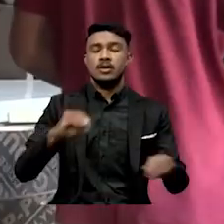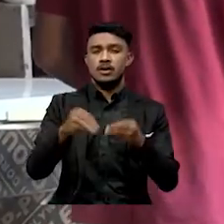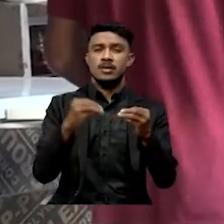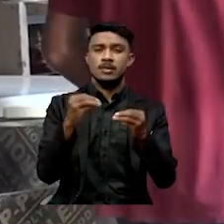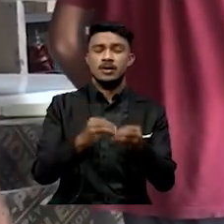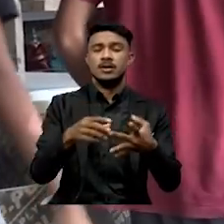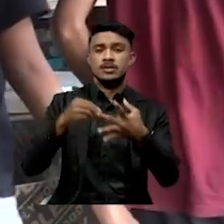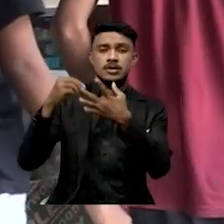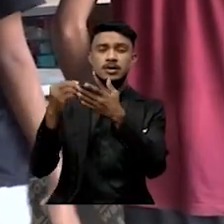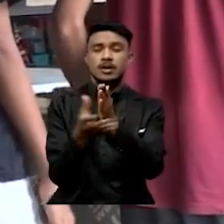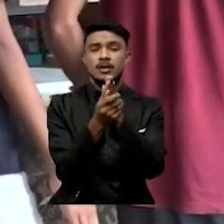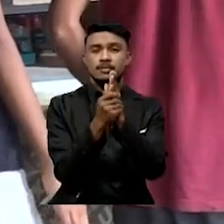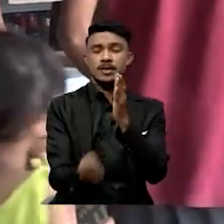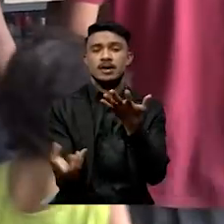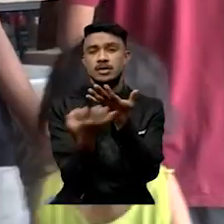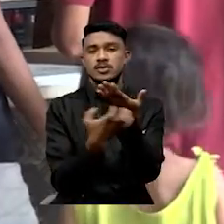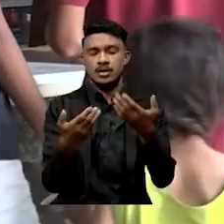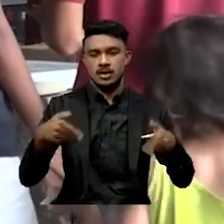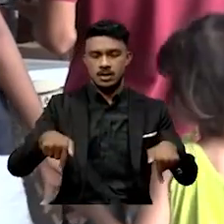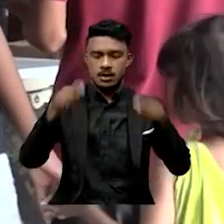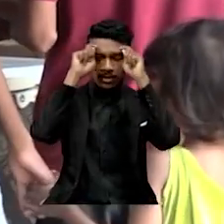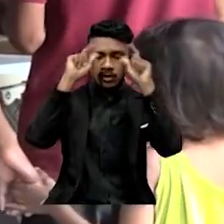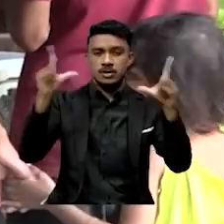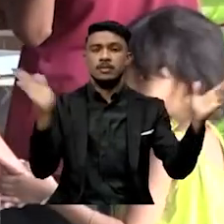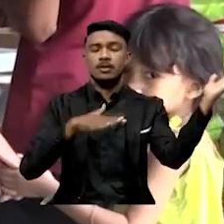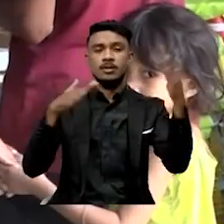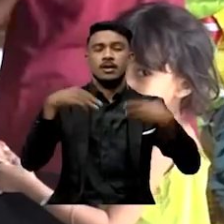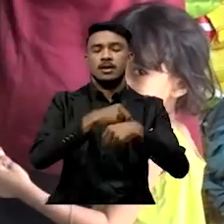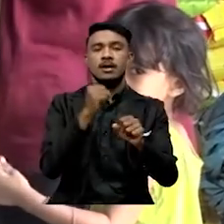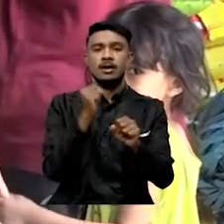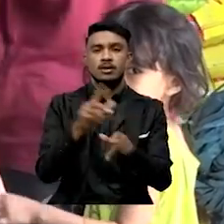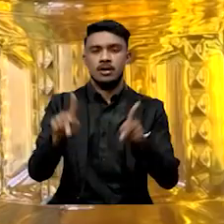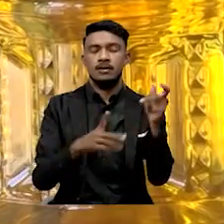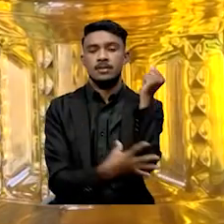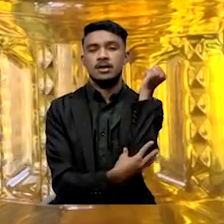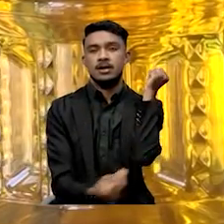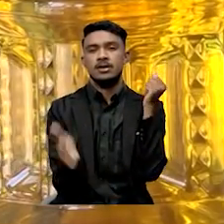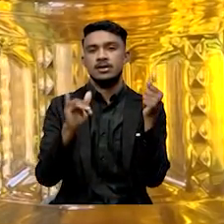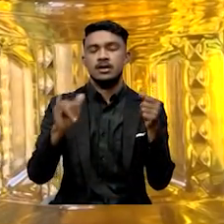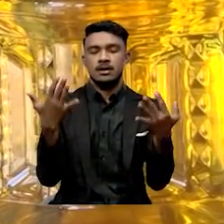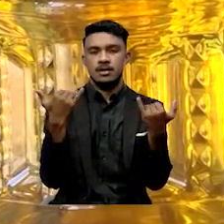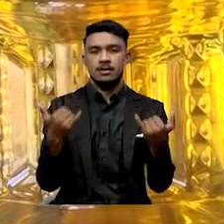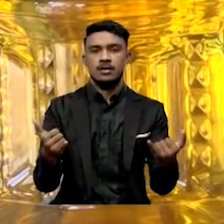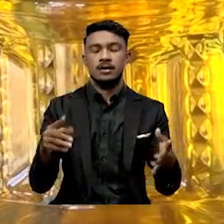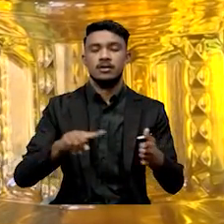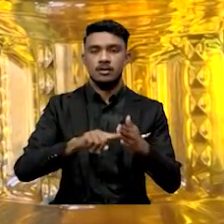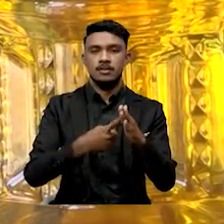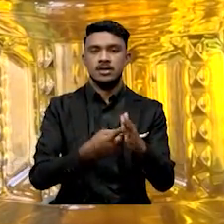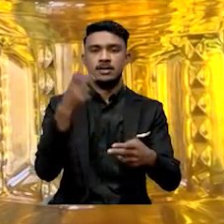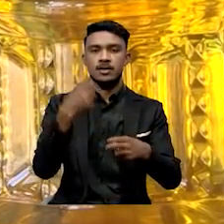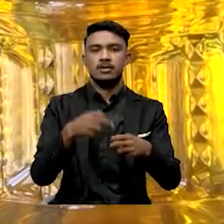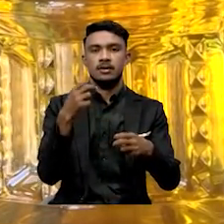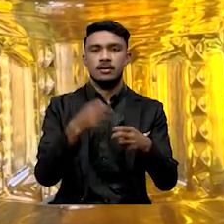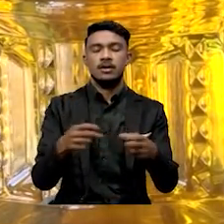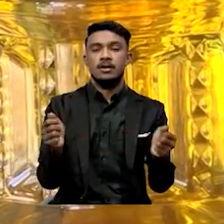e ha Timor-Leste. Enquanto o problema refere ao povo que bitlaik sira, da daune, começa preocupa,